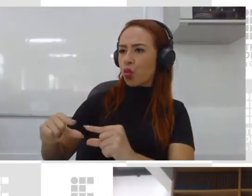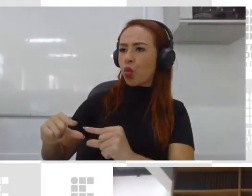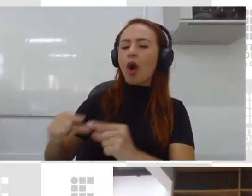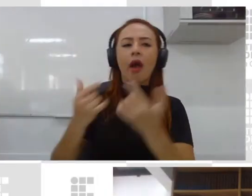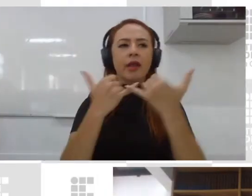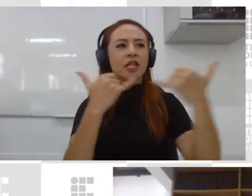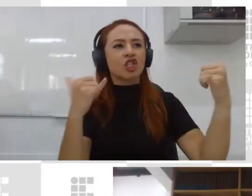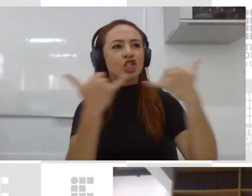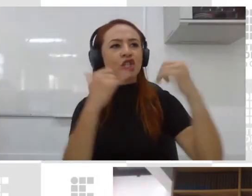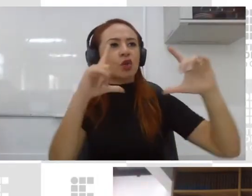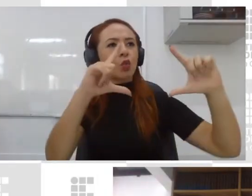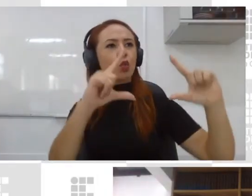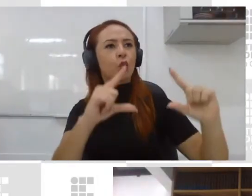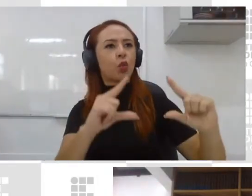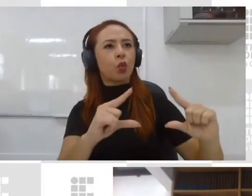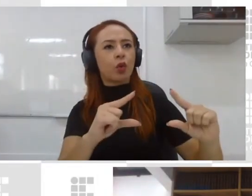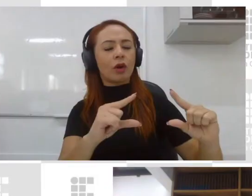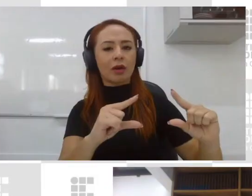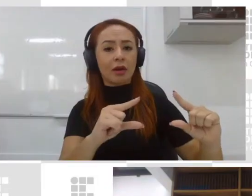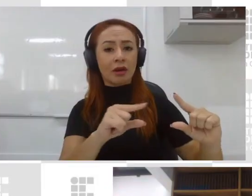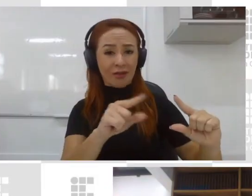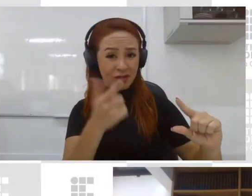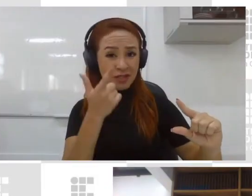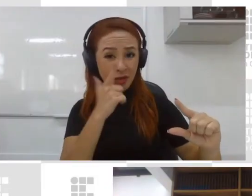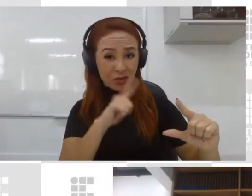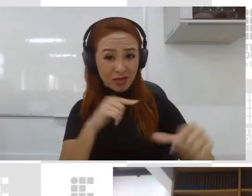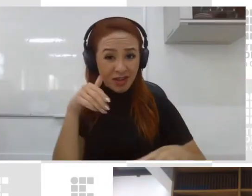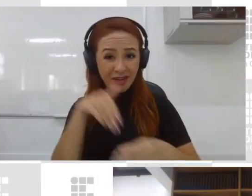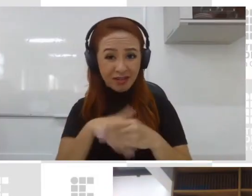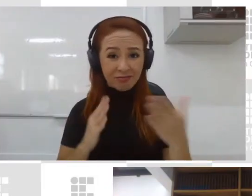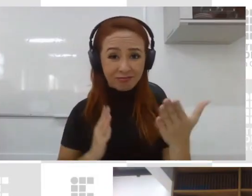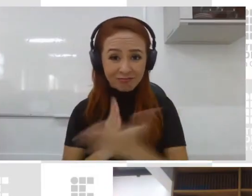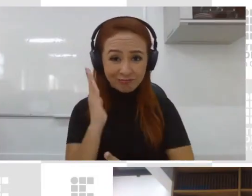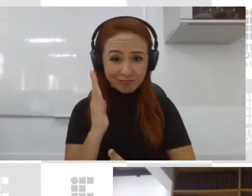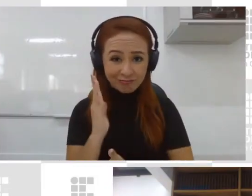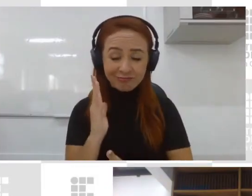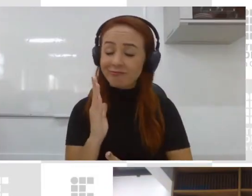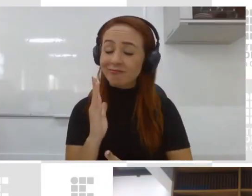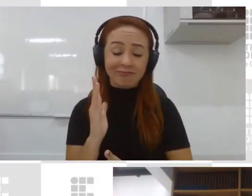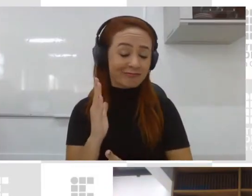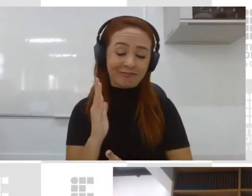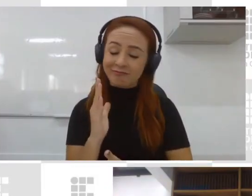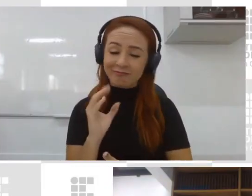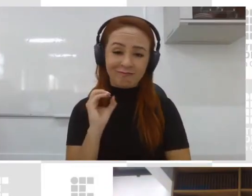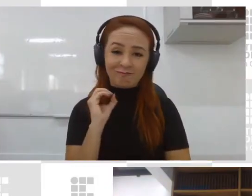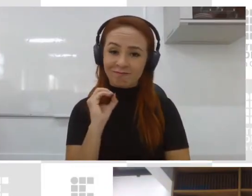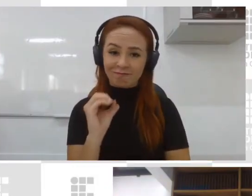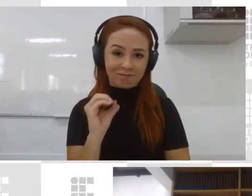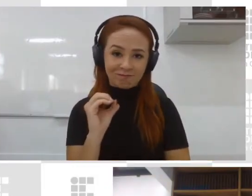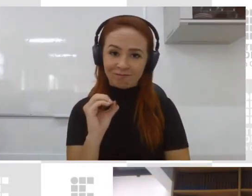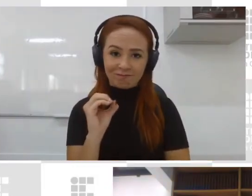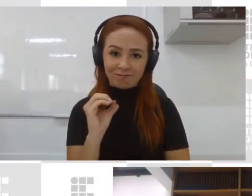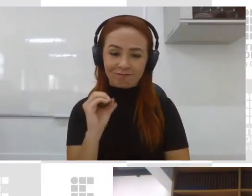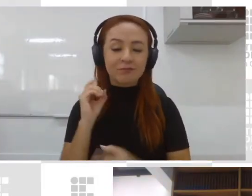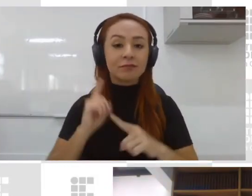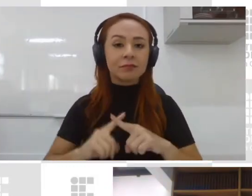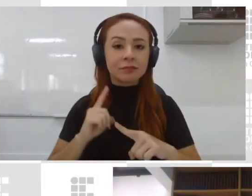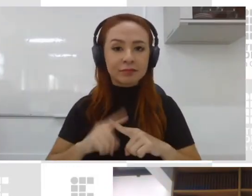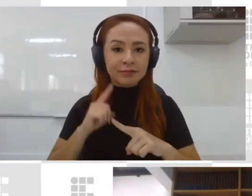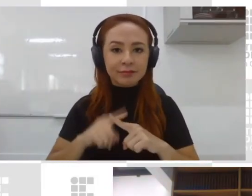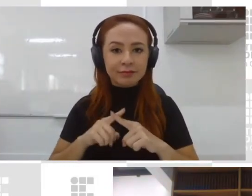energético, a chance de que você seja eleito ou eu seja eleito é praticamente zero. Basicamente, as plataformas